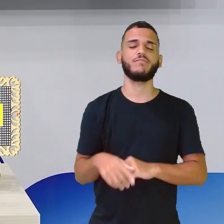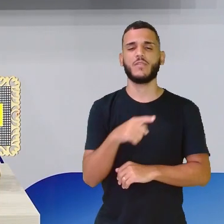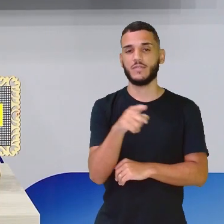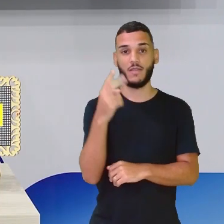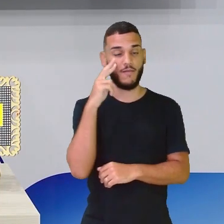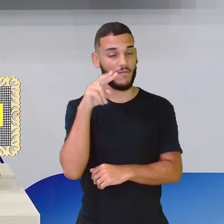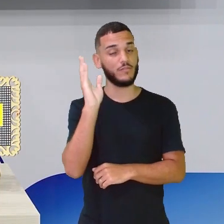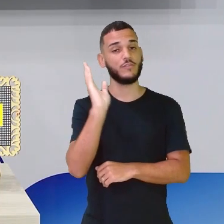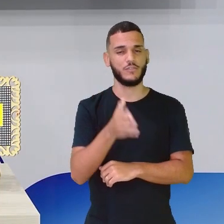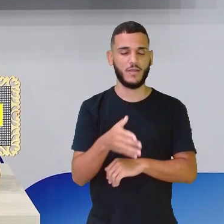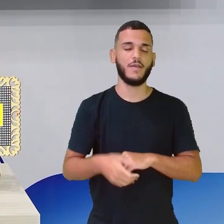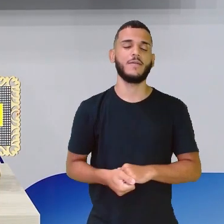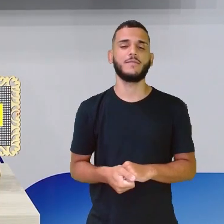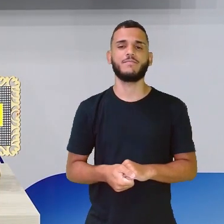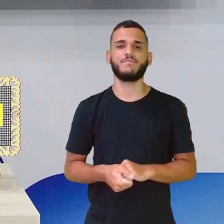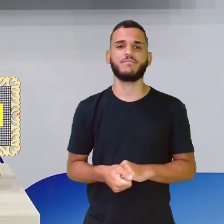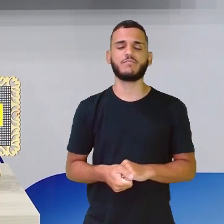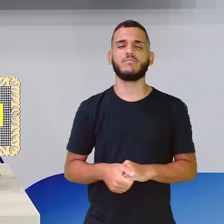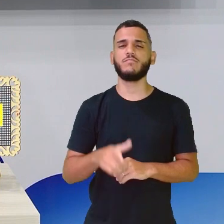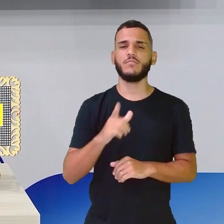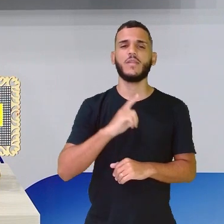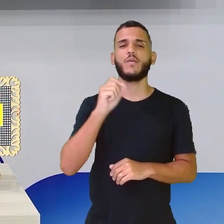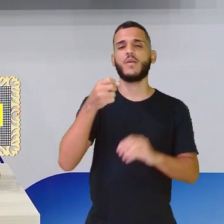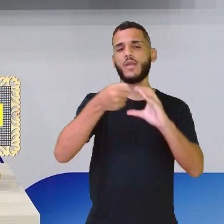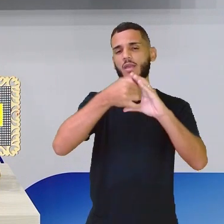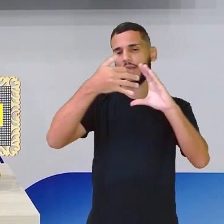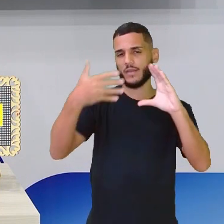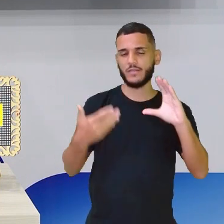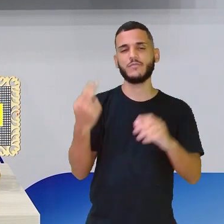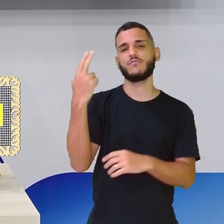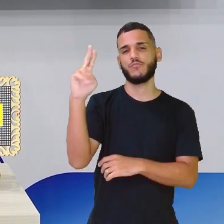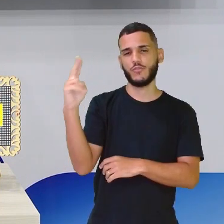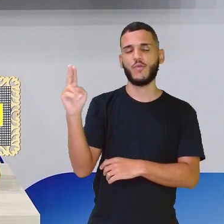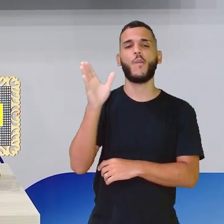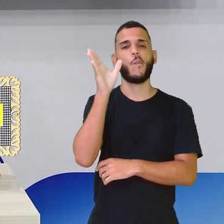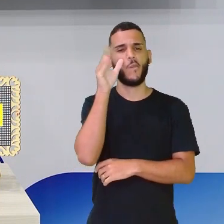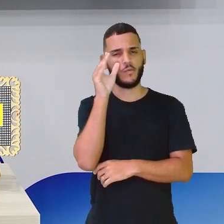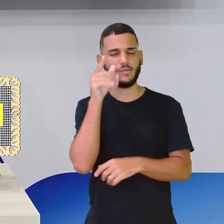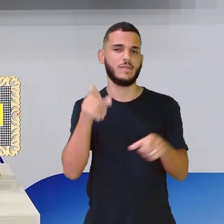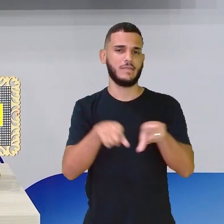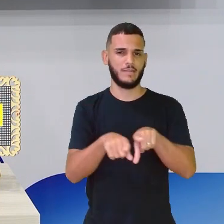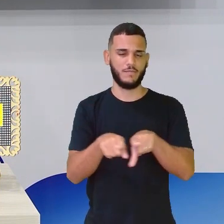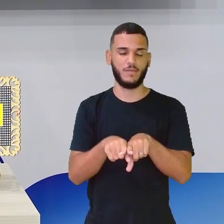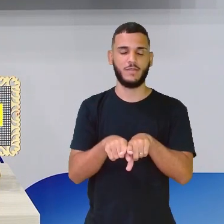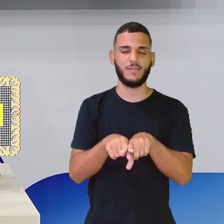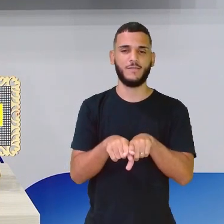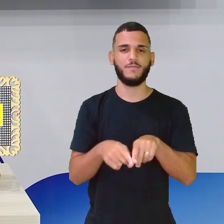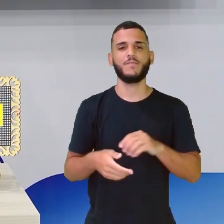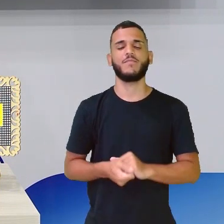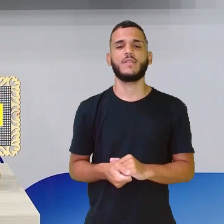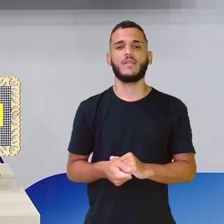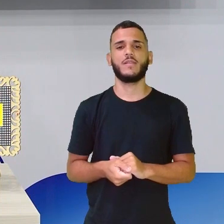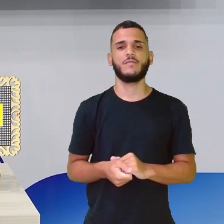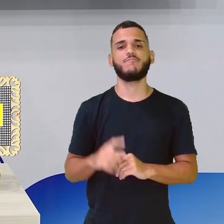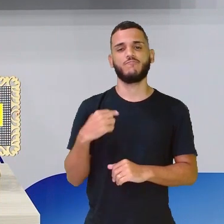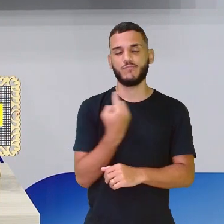mostrou para vocês alguns aspectos do Uruguai, vimos curiosidades. E nós vimos também